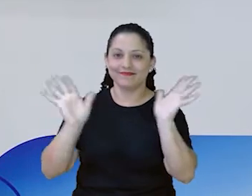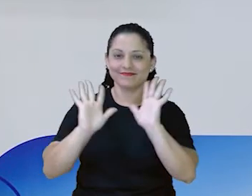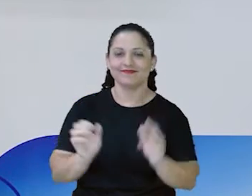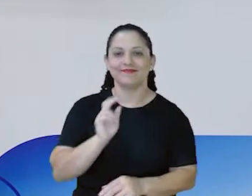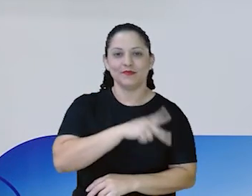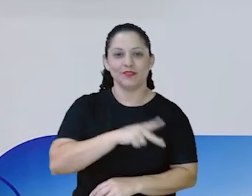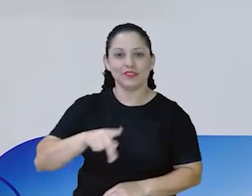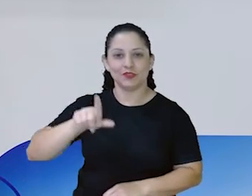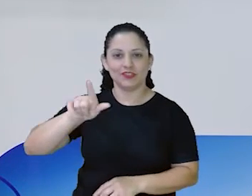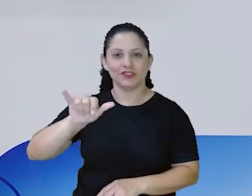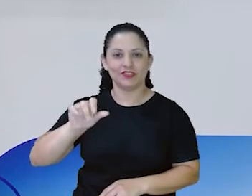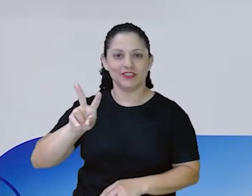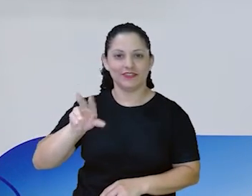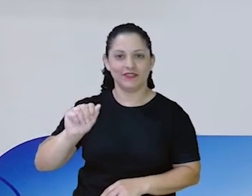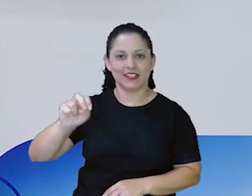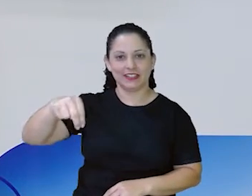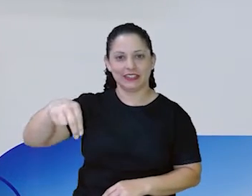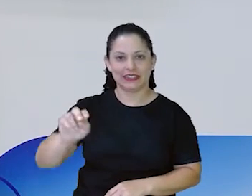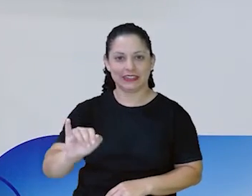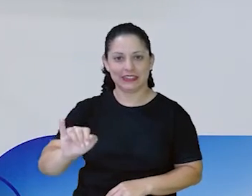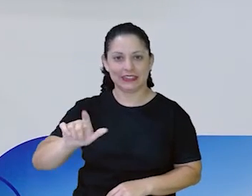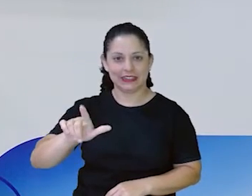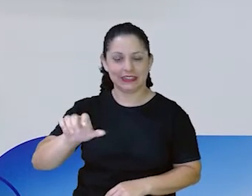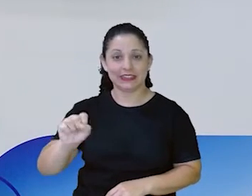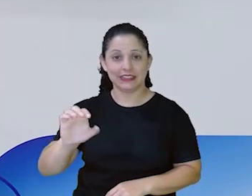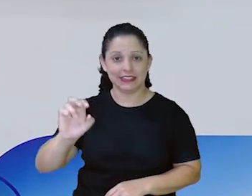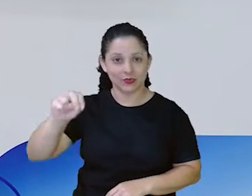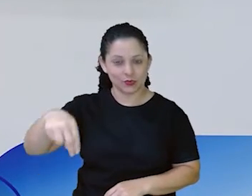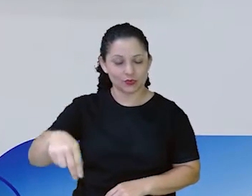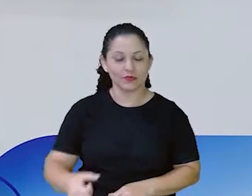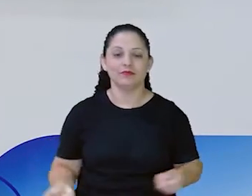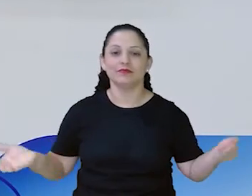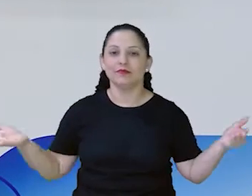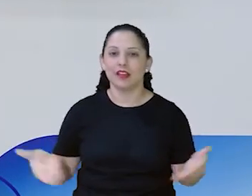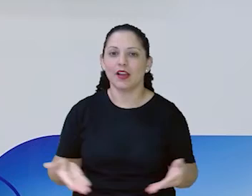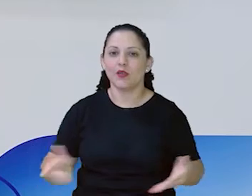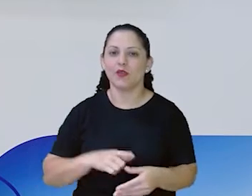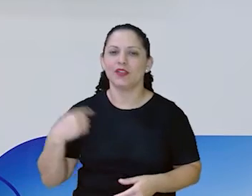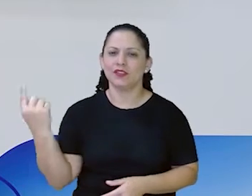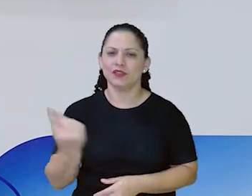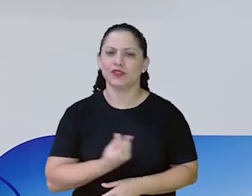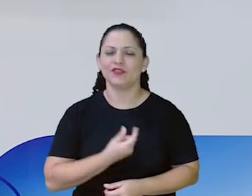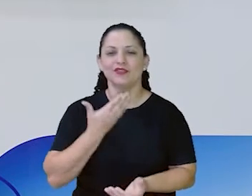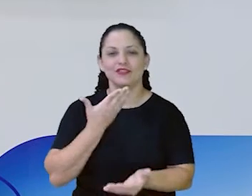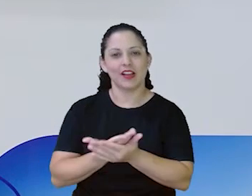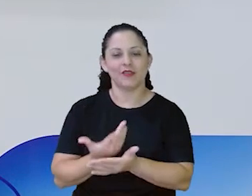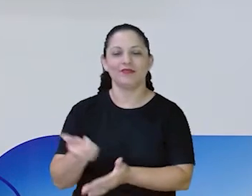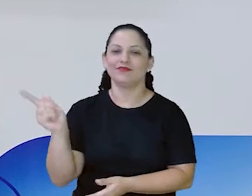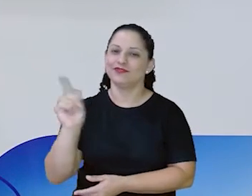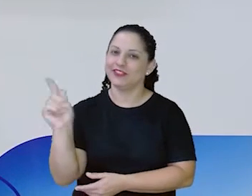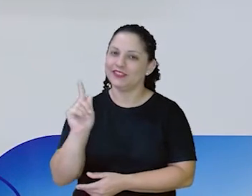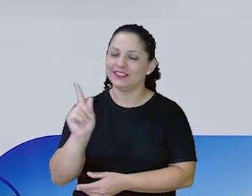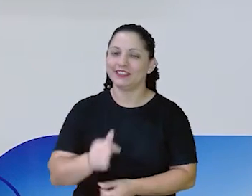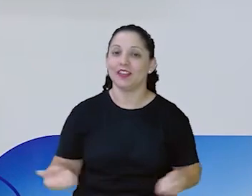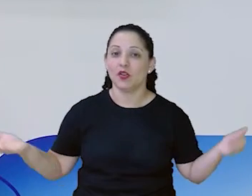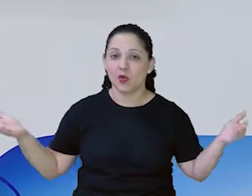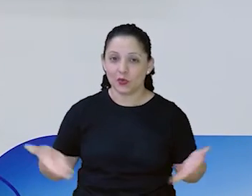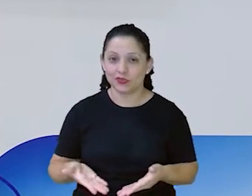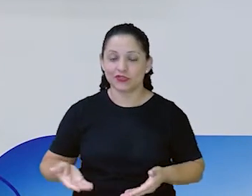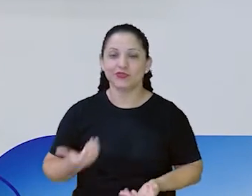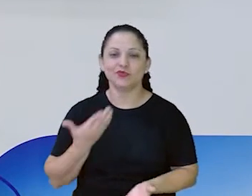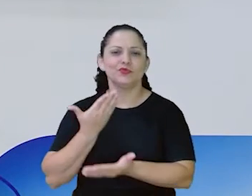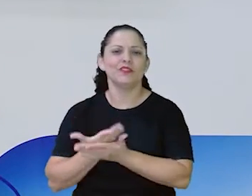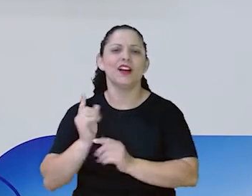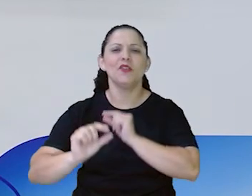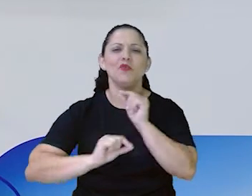sou o professor Givanilson Soares e nós estamos aqui prontos para mais uma aula de Geografia. Hoje nós iremos falar